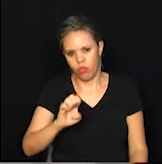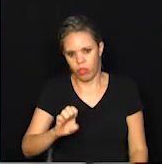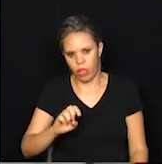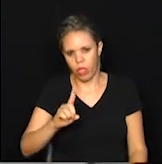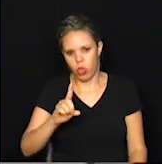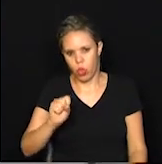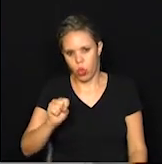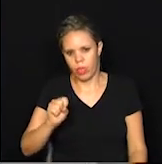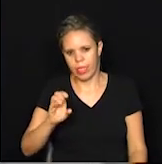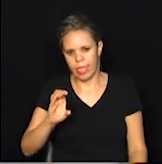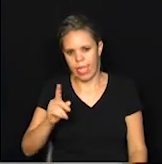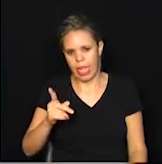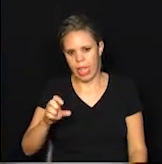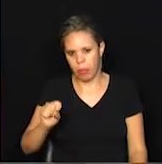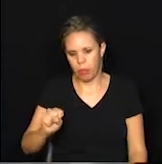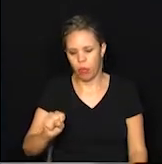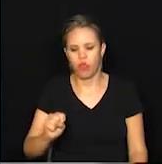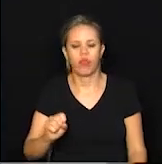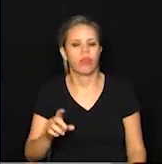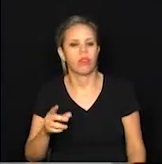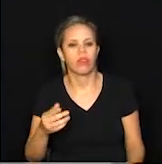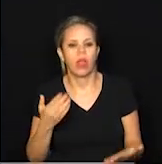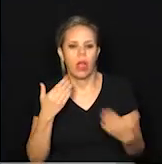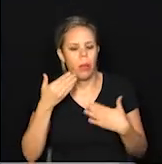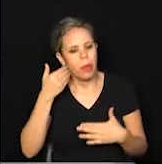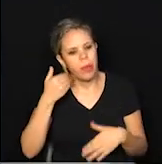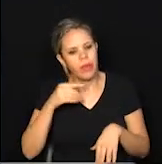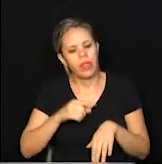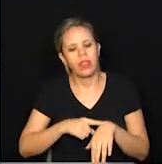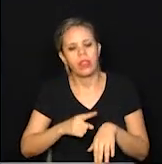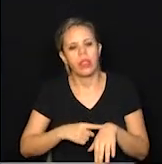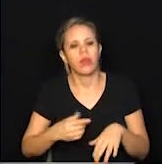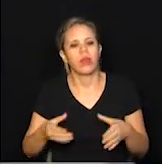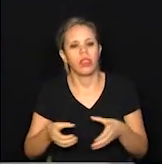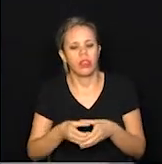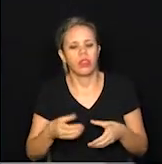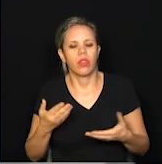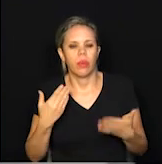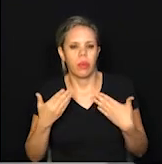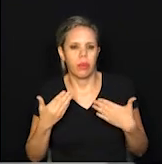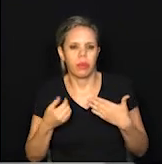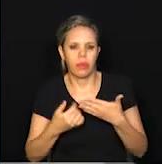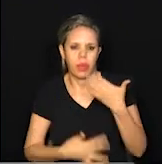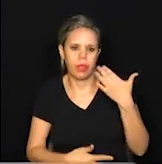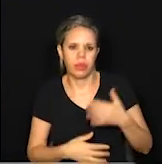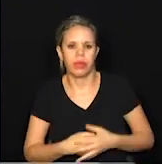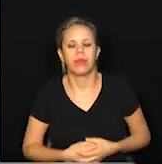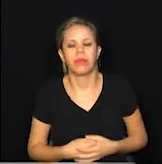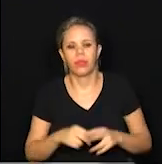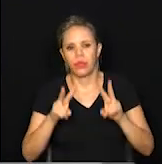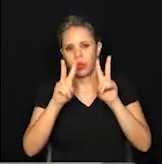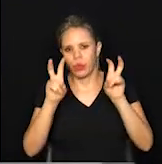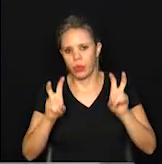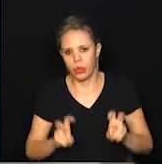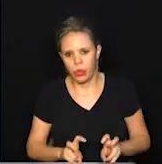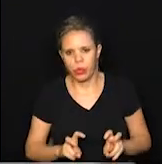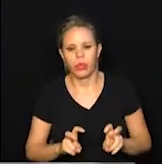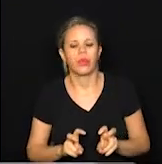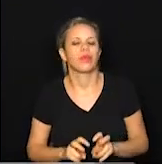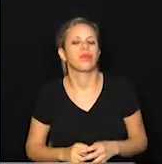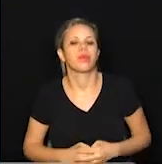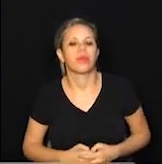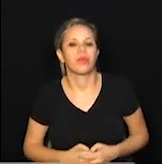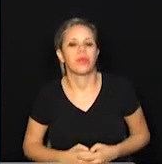sobre isso. Então, a gente aproveitar esse espaço aqui da comissão para ir debatendo os assuntos e os